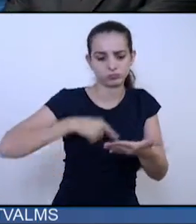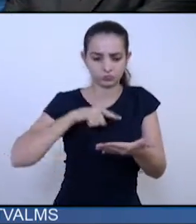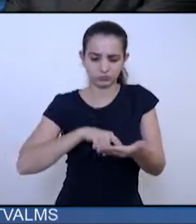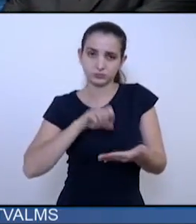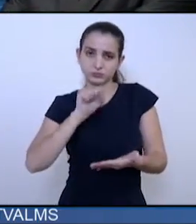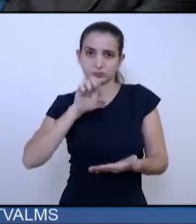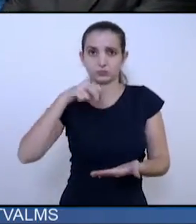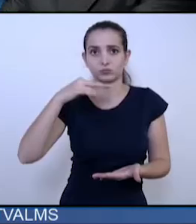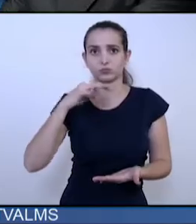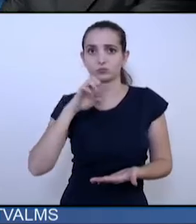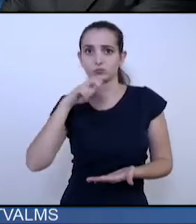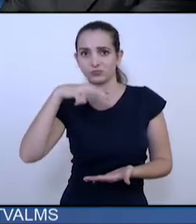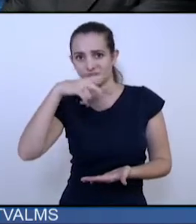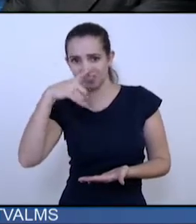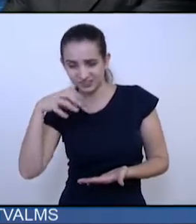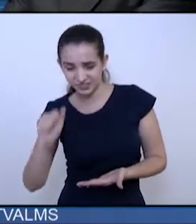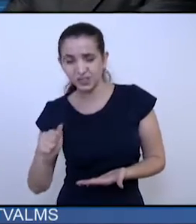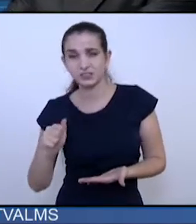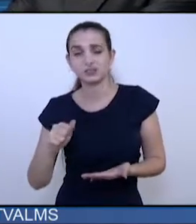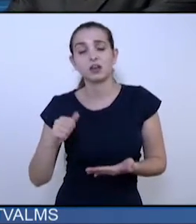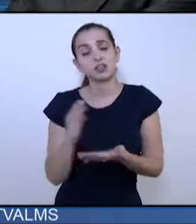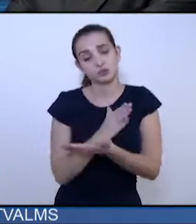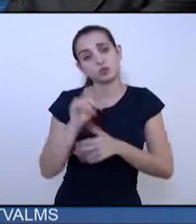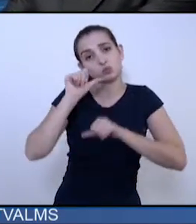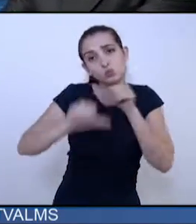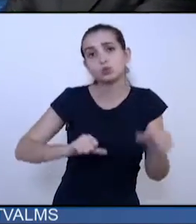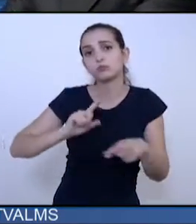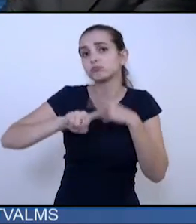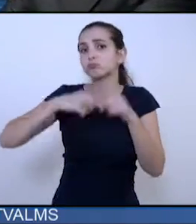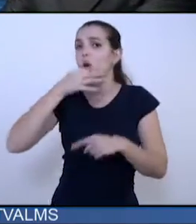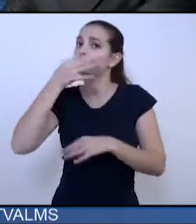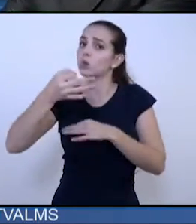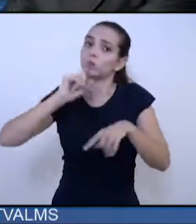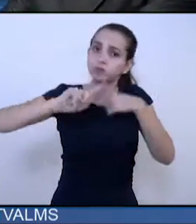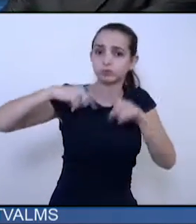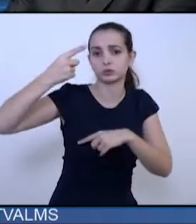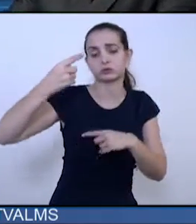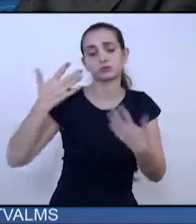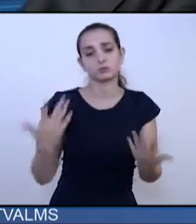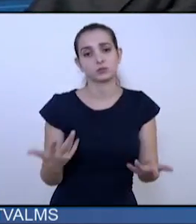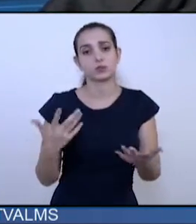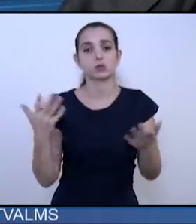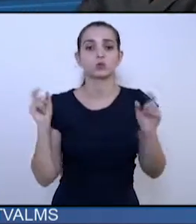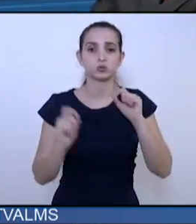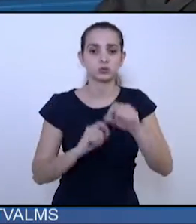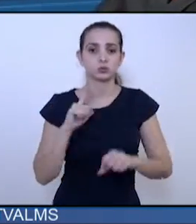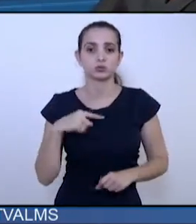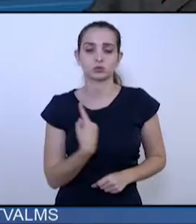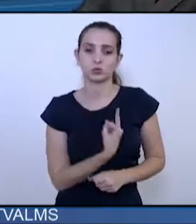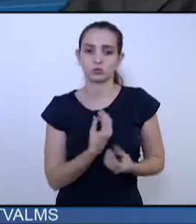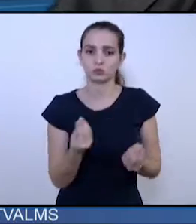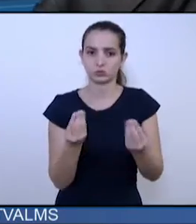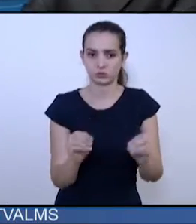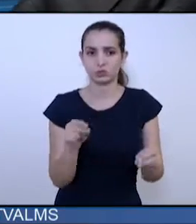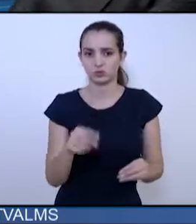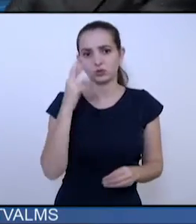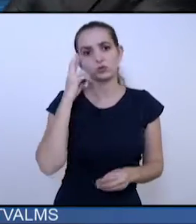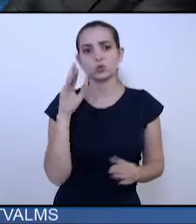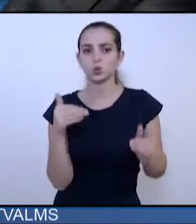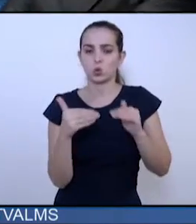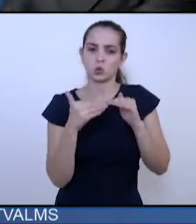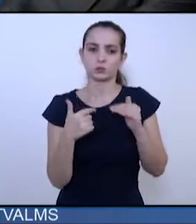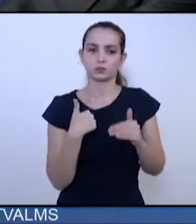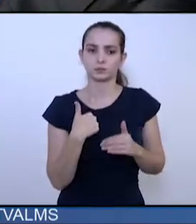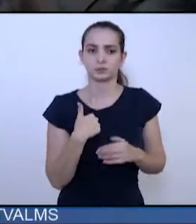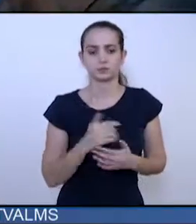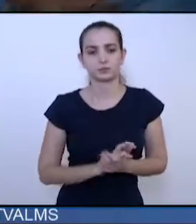então, instituiu esse princípio. Isso é verdadeiro. Agora, o que nós estamos colocando aqui, e Vossa Excelência há de convir comigo, é